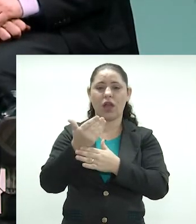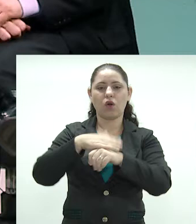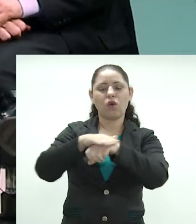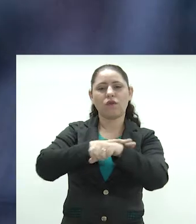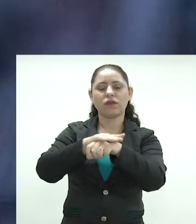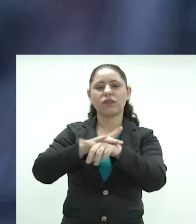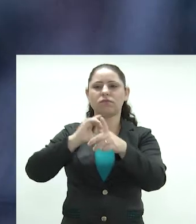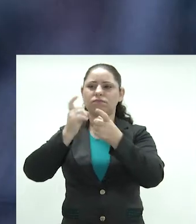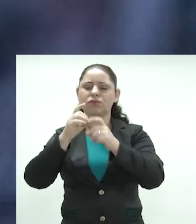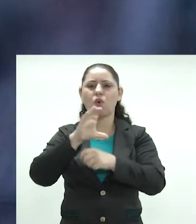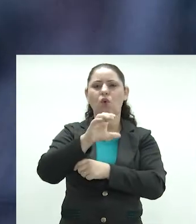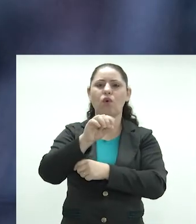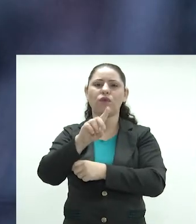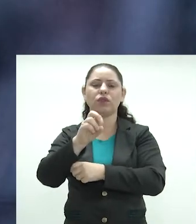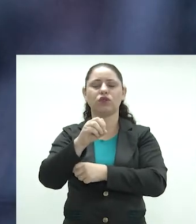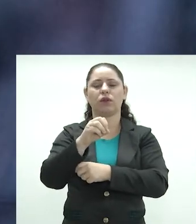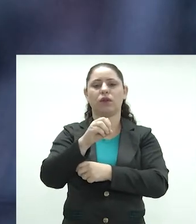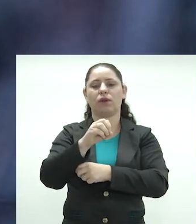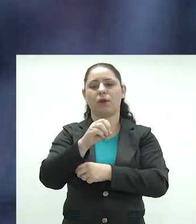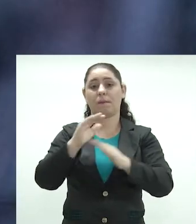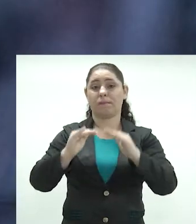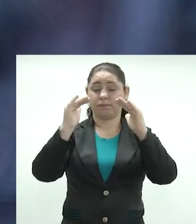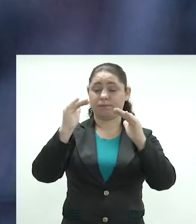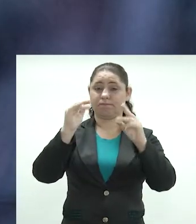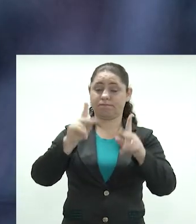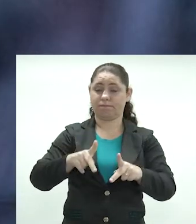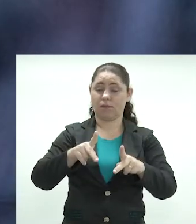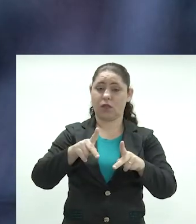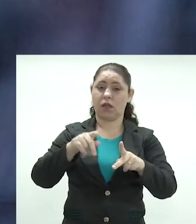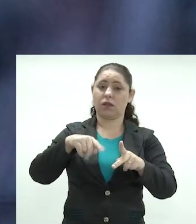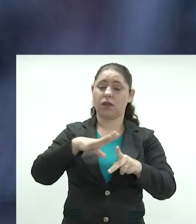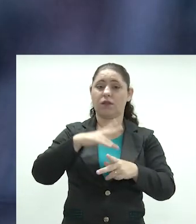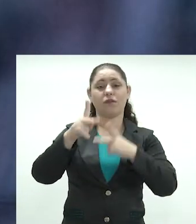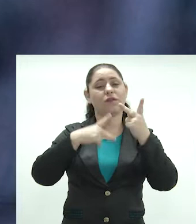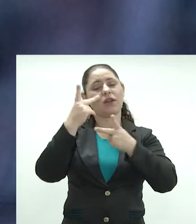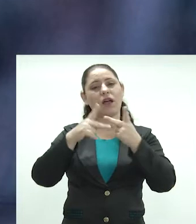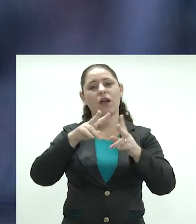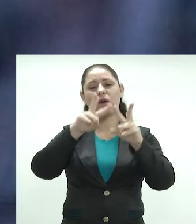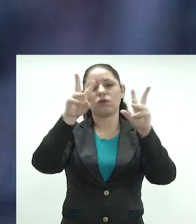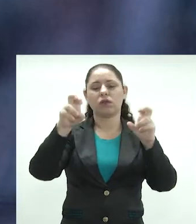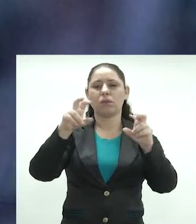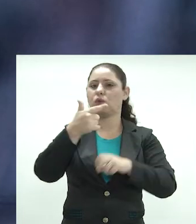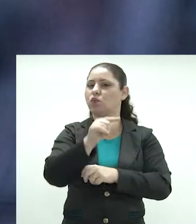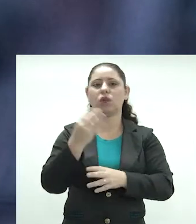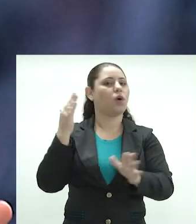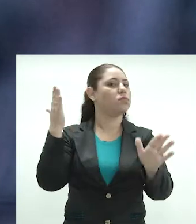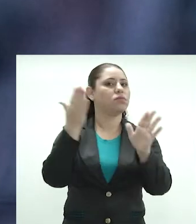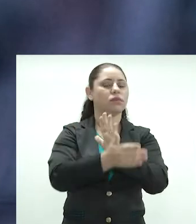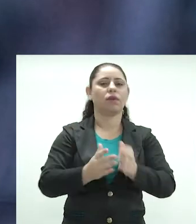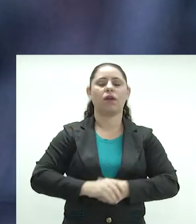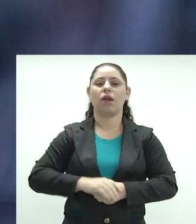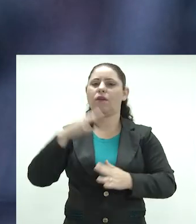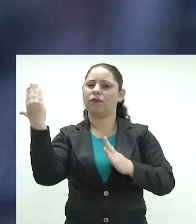de sair de uma reunião para discutir Covid com outros representantes dos poderes públicos e veio falar sobre Covid-19 de novo aqui no programa. É um tema